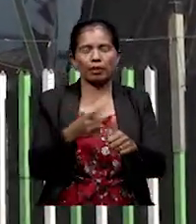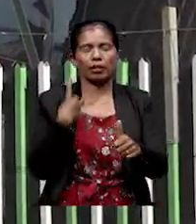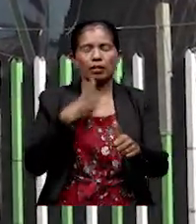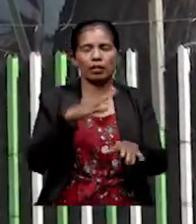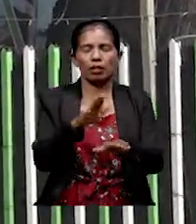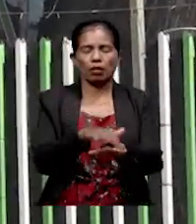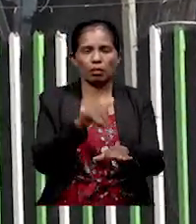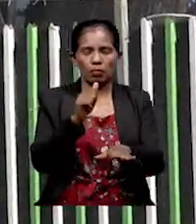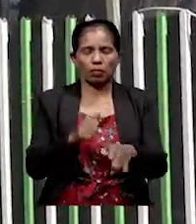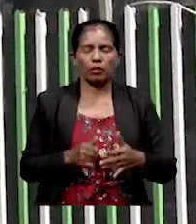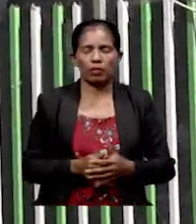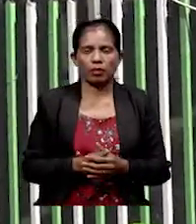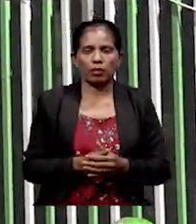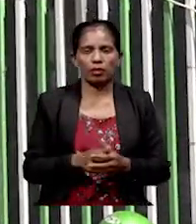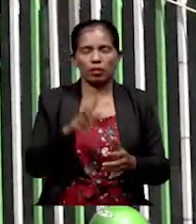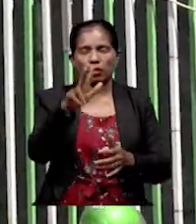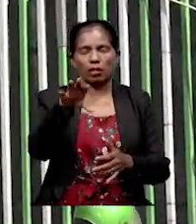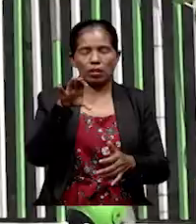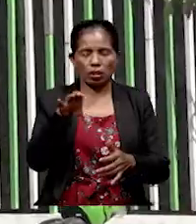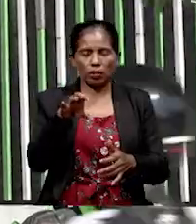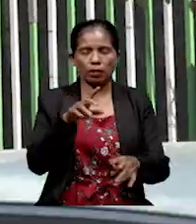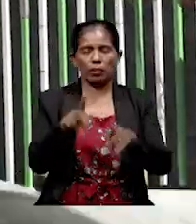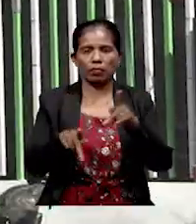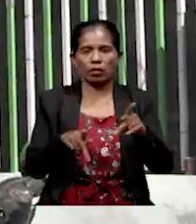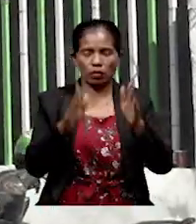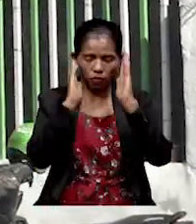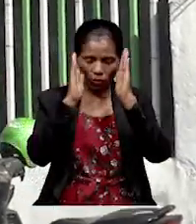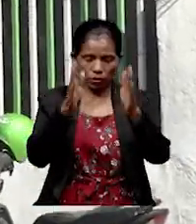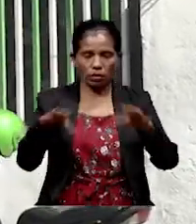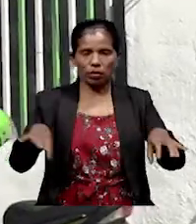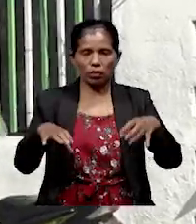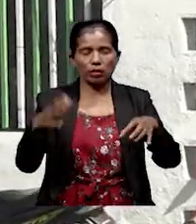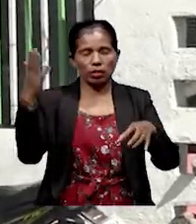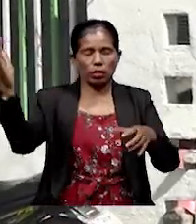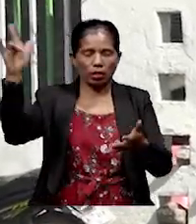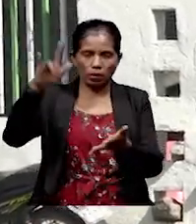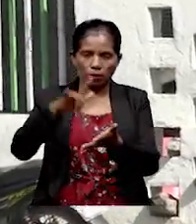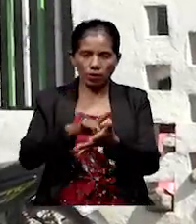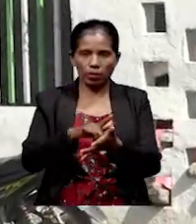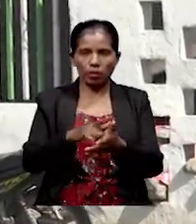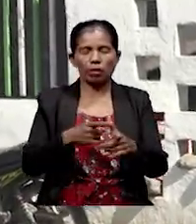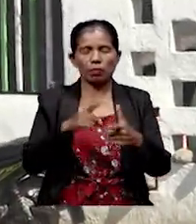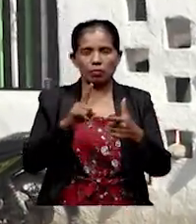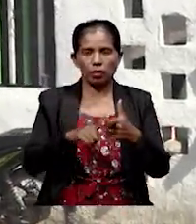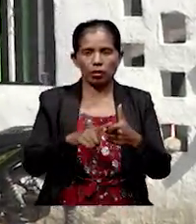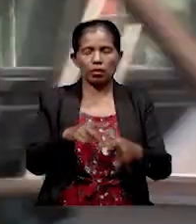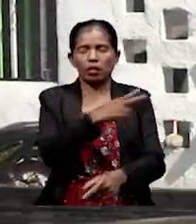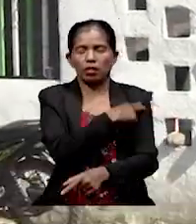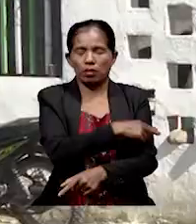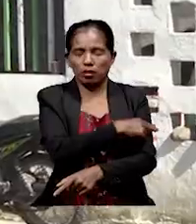rekruta 300 pessoas, leva foco para serviço a Aeroporto Laran, e depois leva a hospitalidade